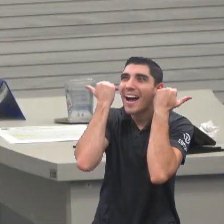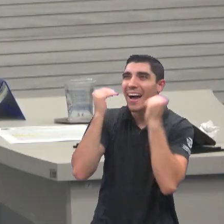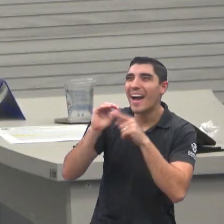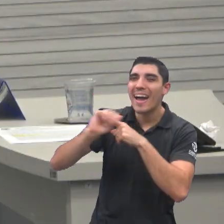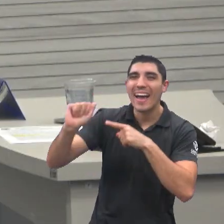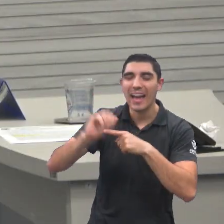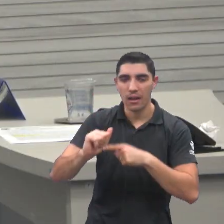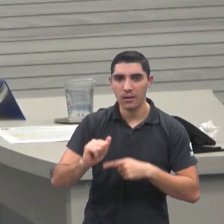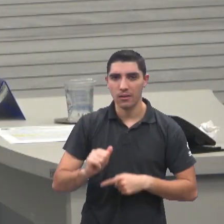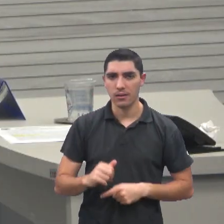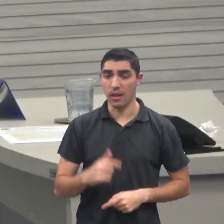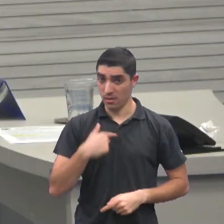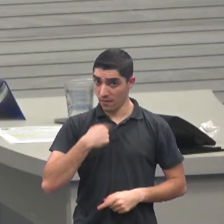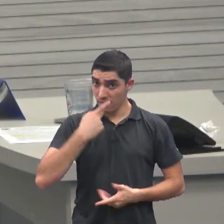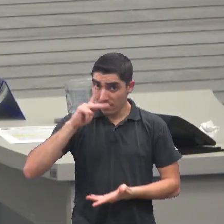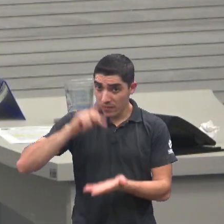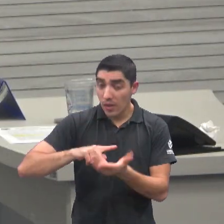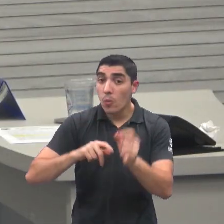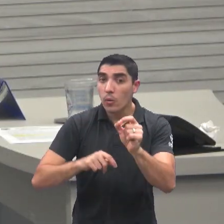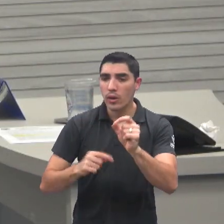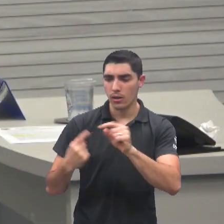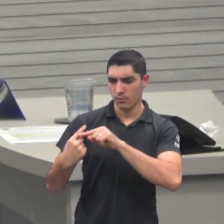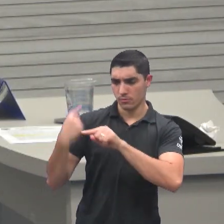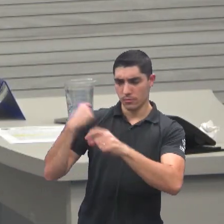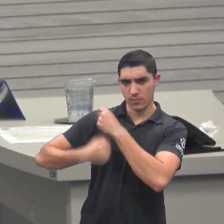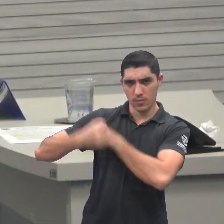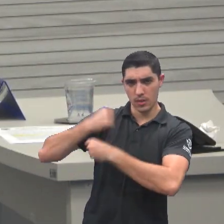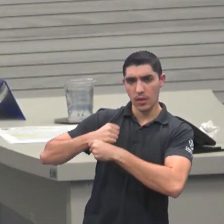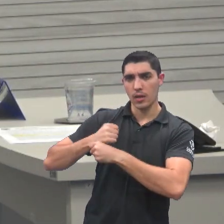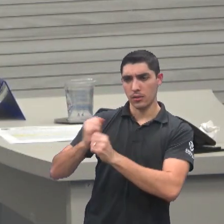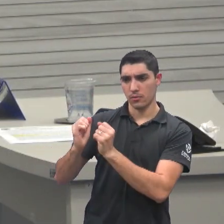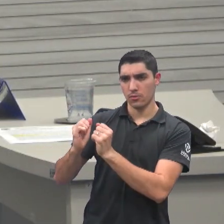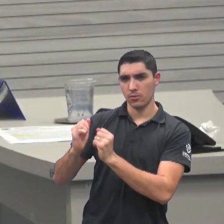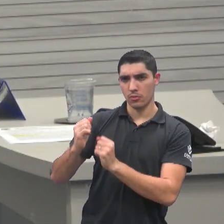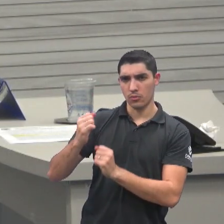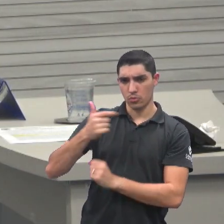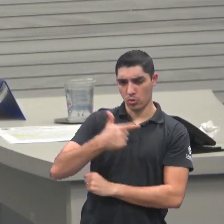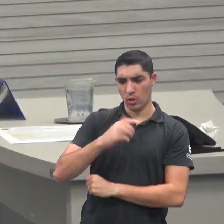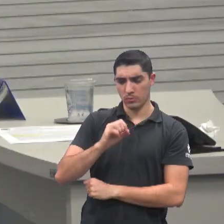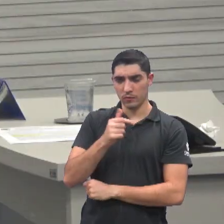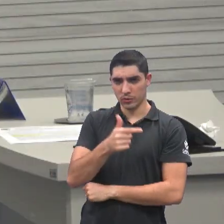franco aqui, na eleição 2022,